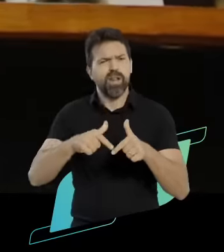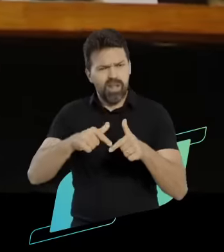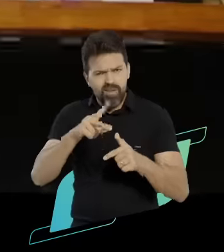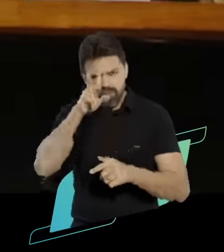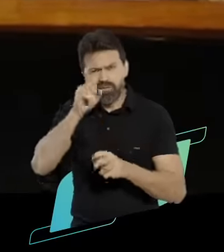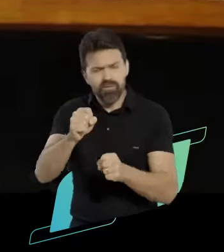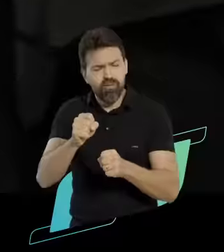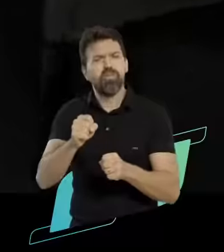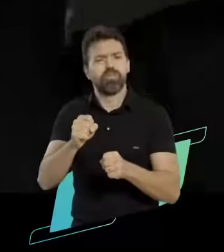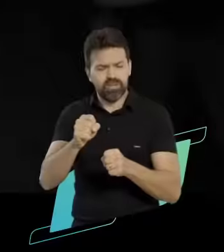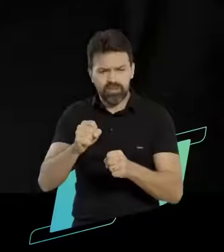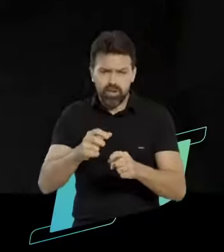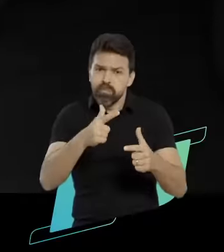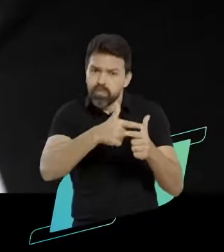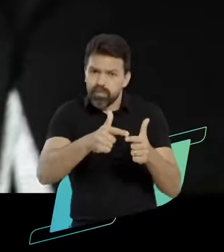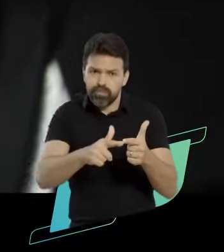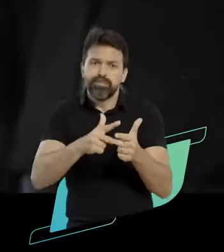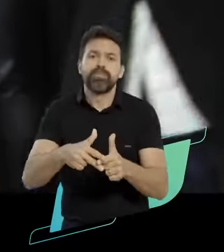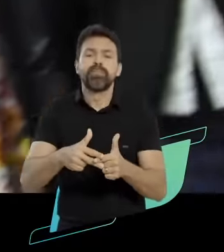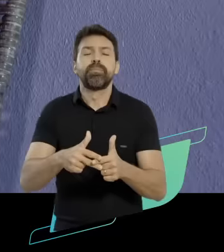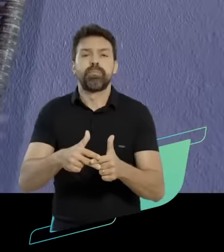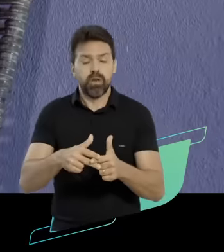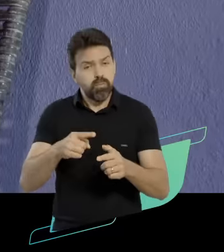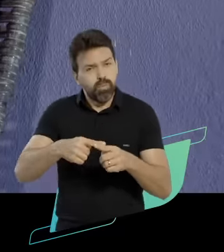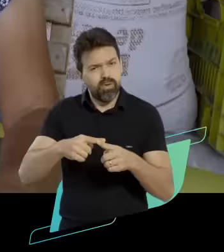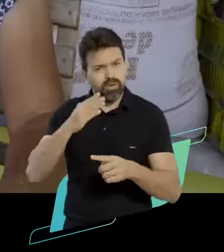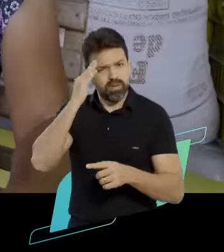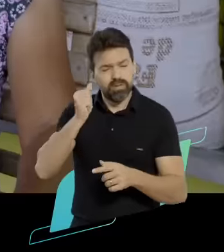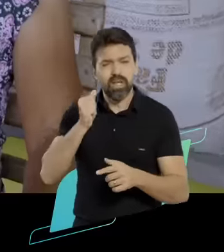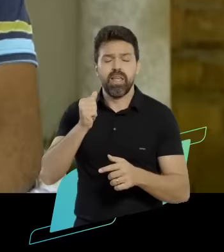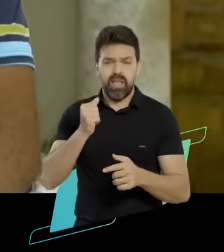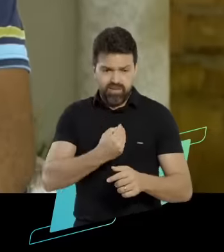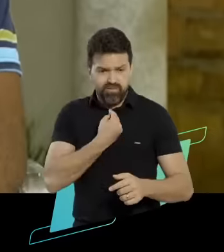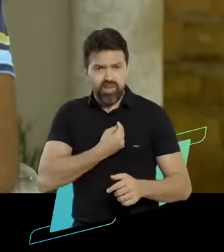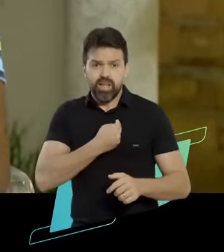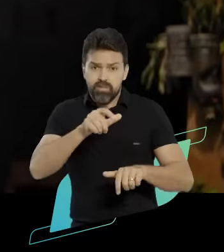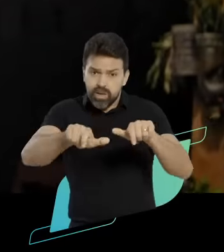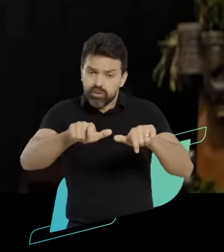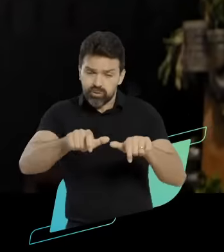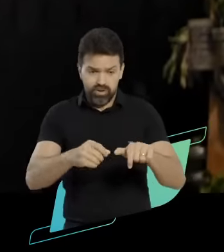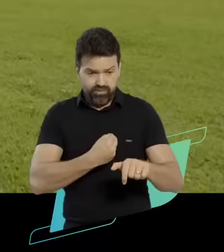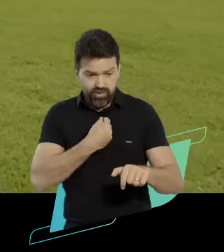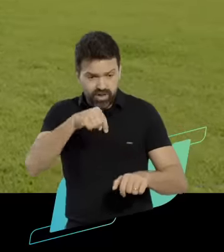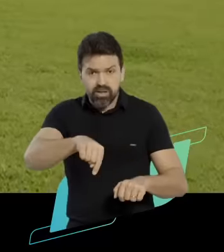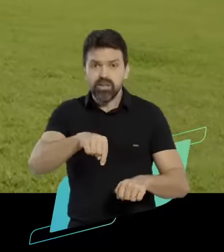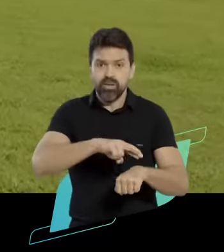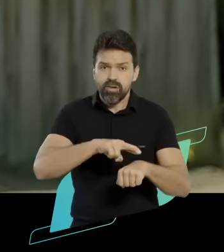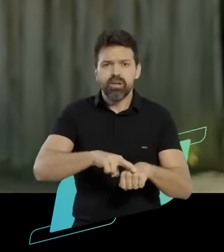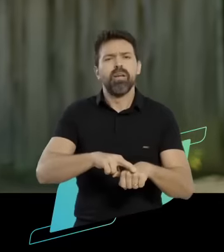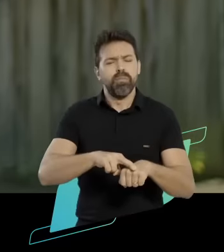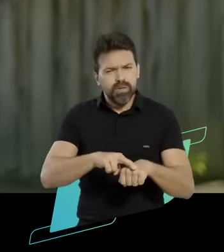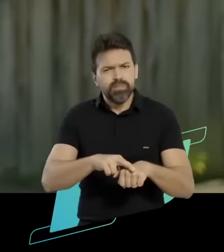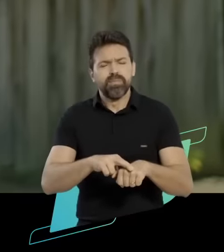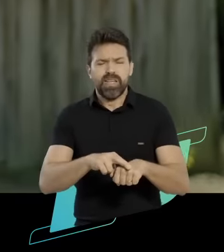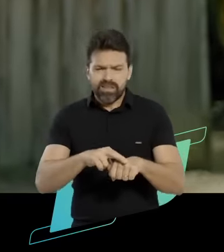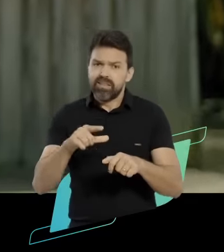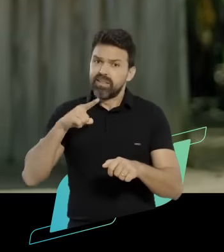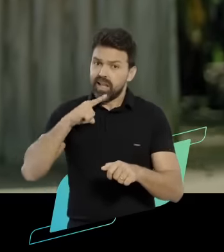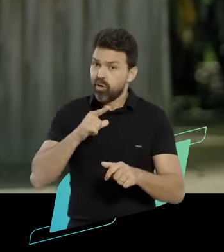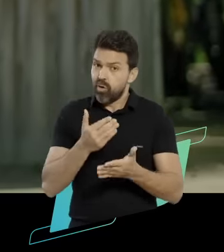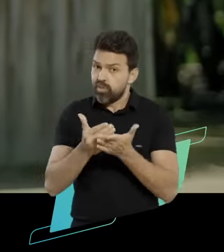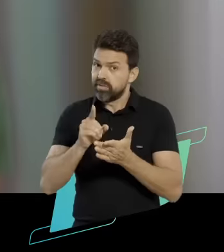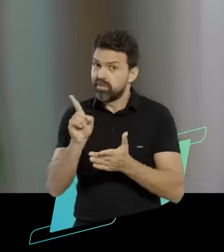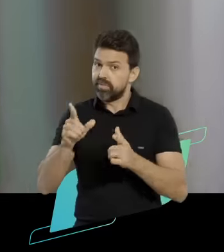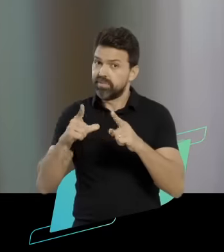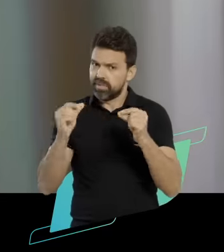muita força para resolver os problemas. Porque sei que a melhoria da vida de quem vive em Roraima passa por Brasília.